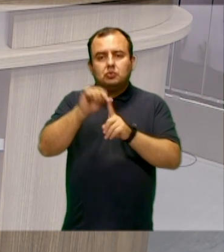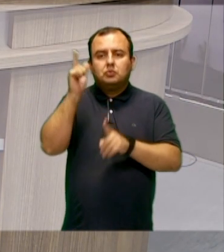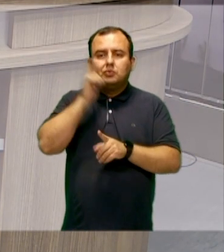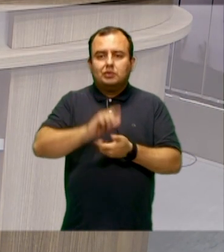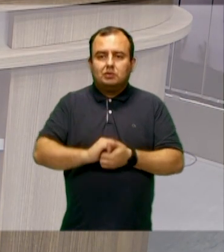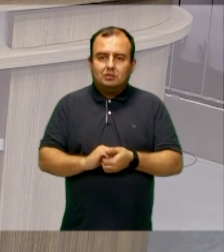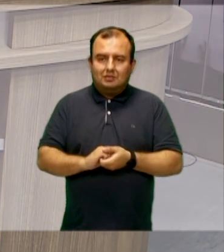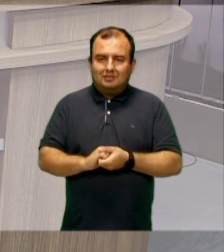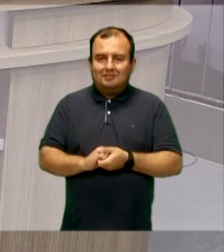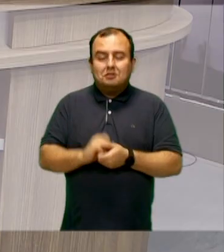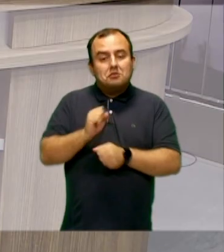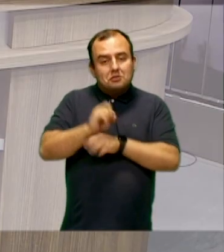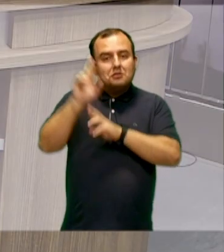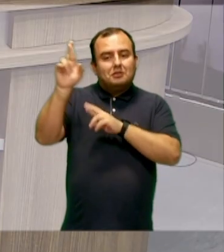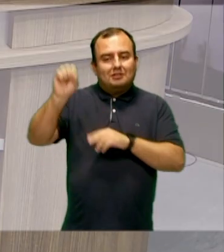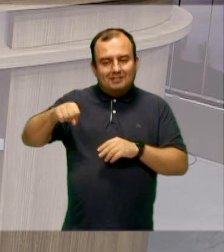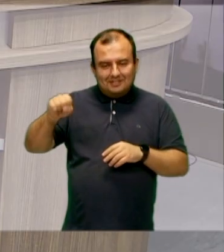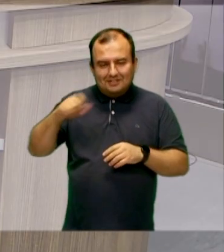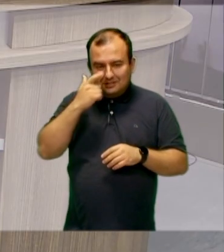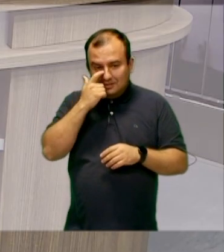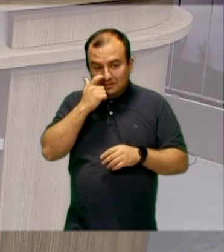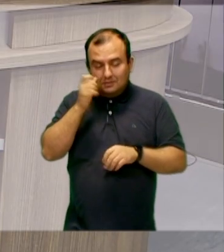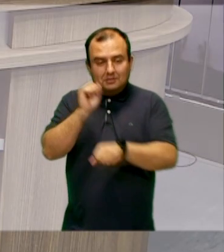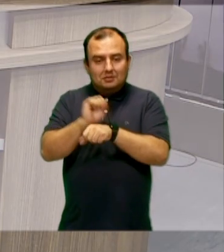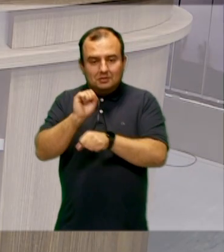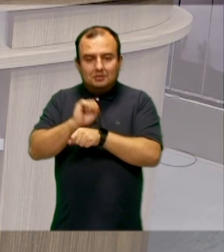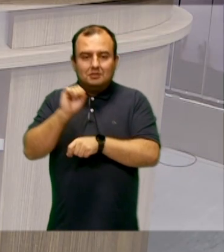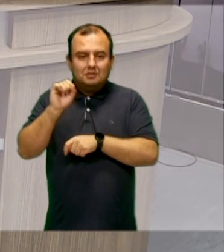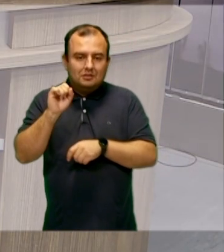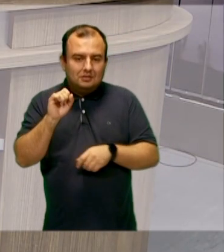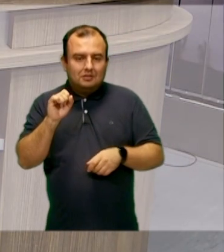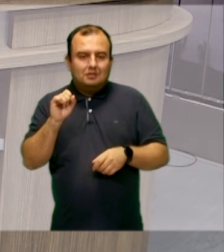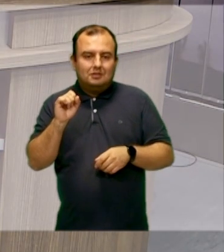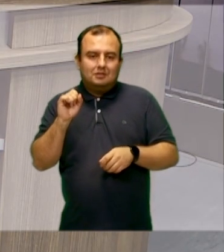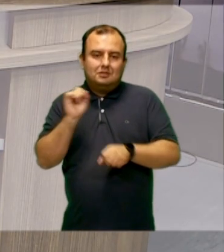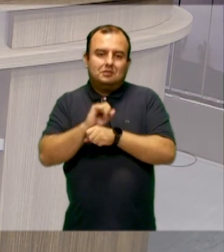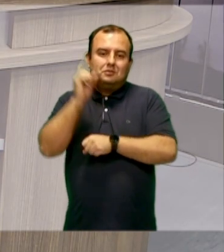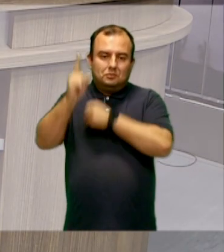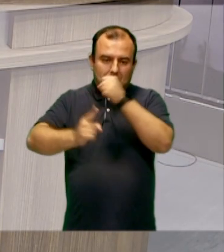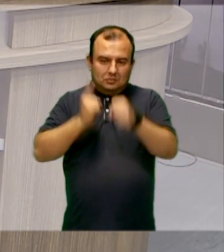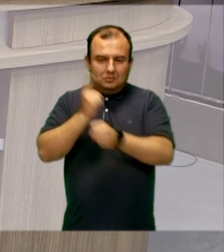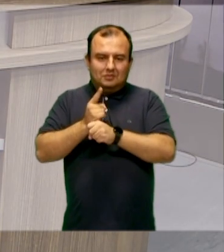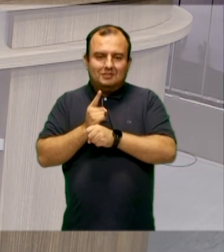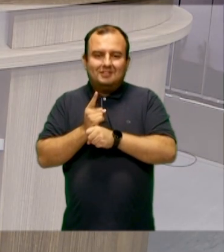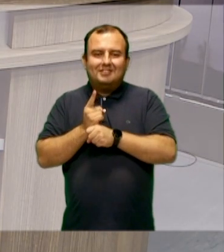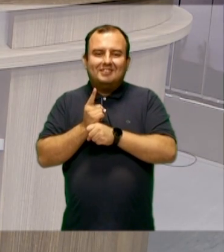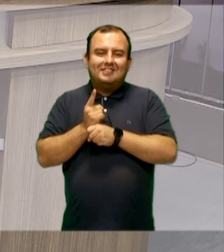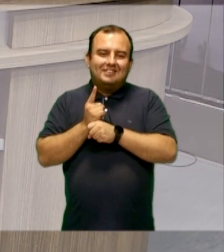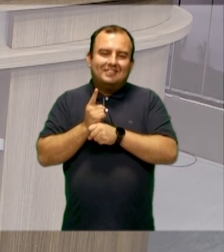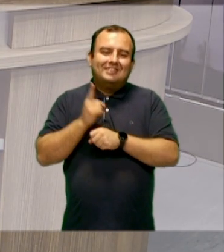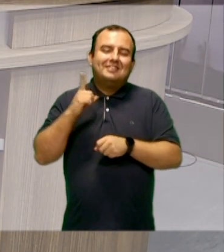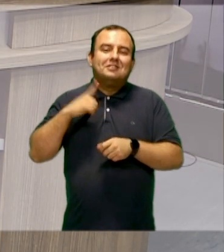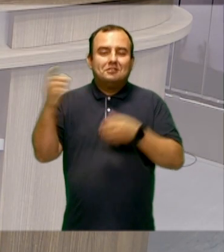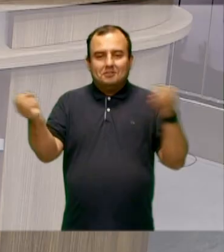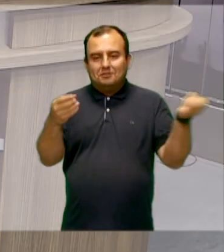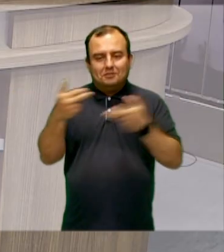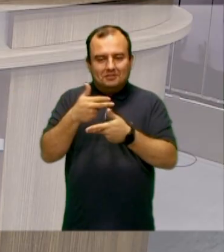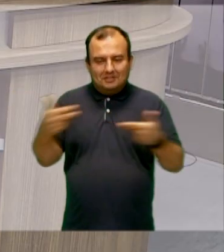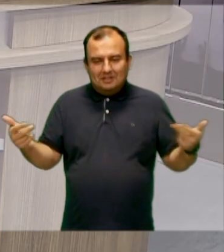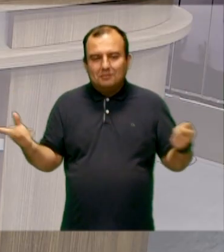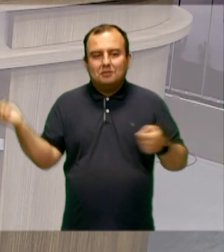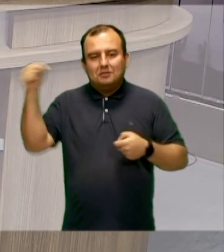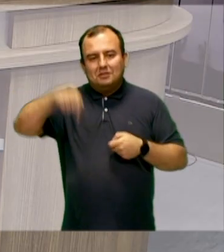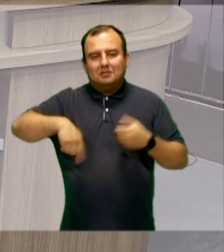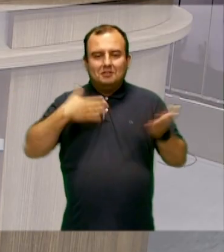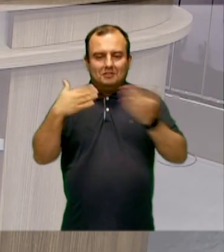final. Eu espero que sim e aguardo o senhor, não precisa esperar um ano, tá? Se tiver mais novidade, pode vir